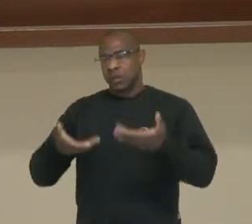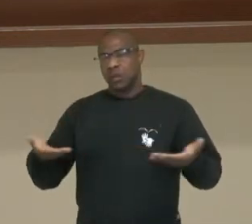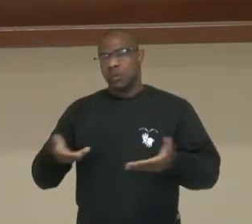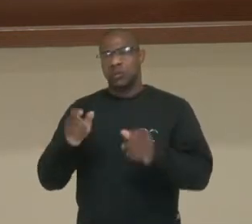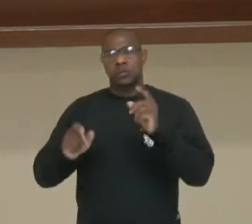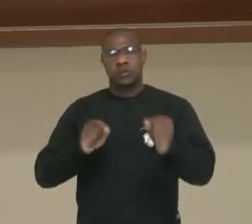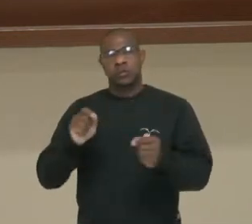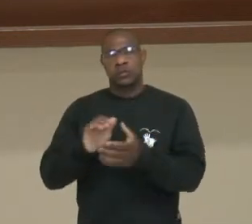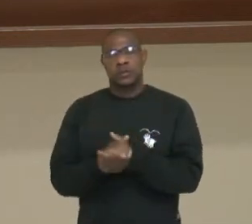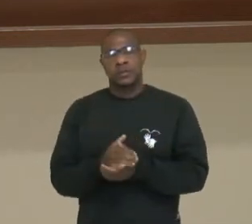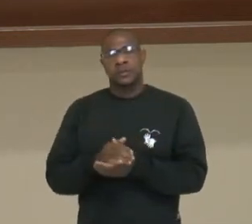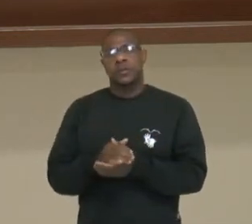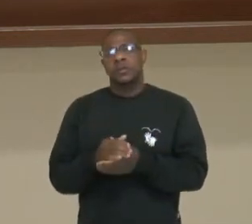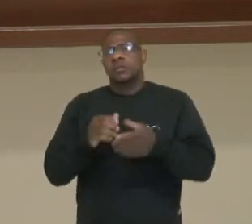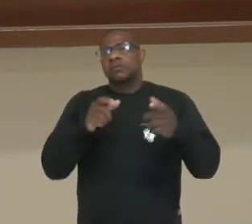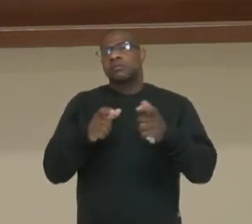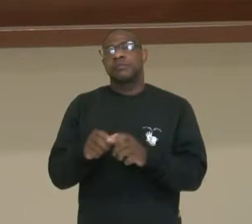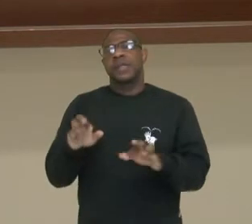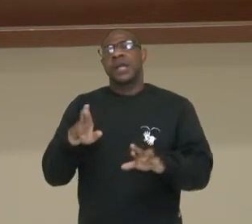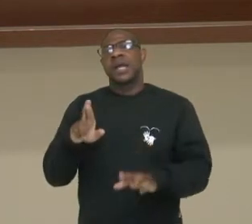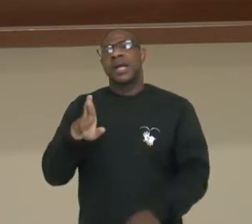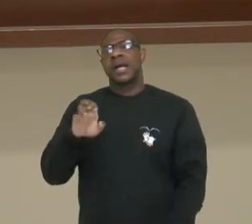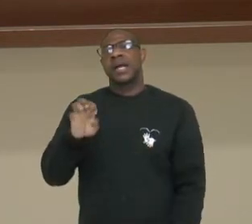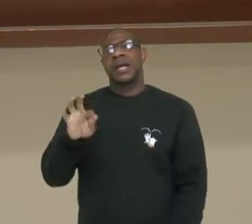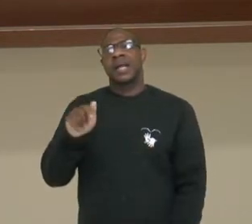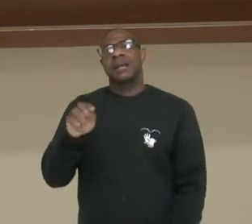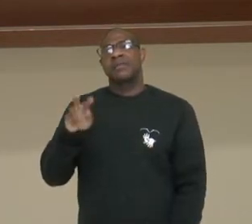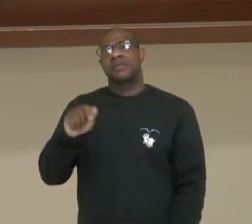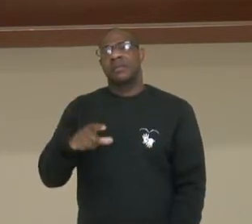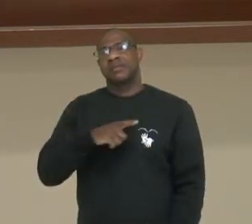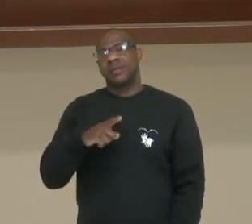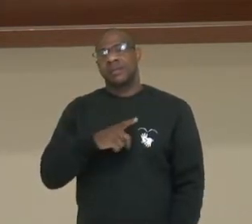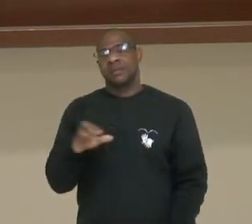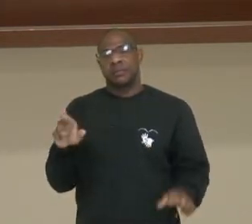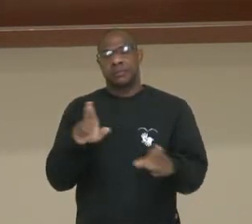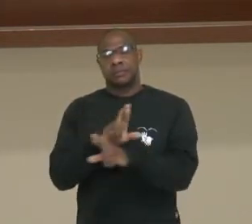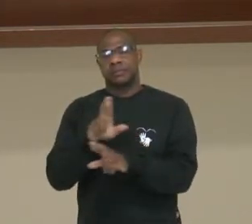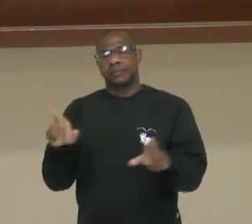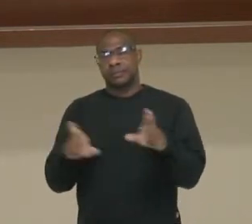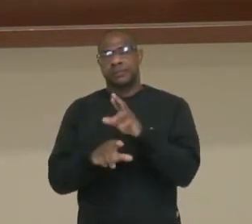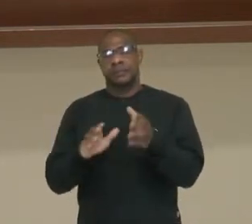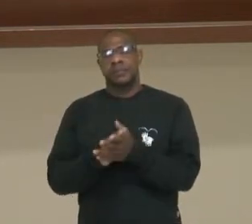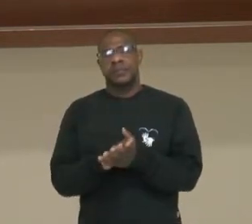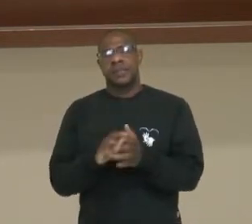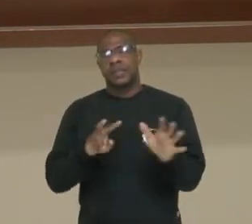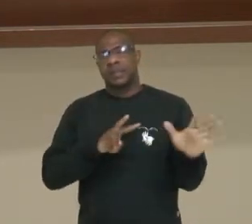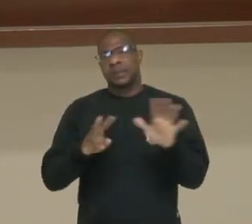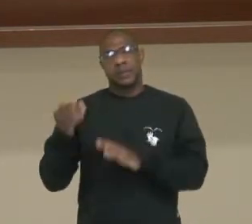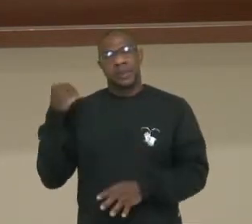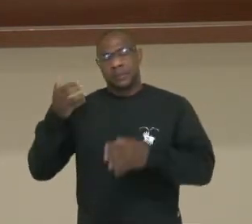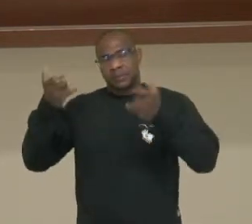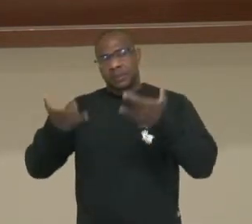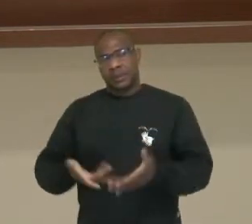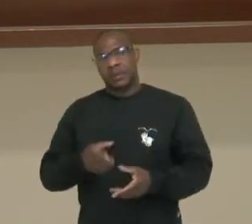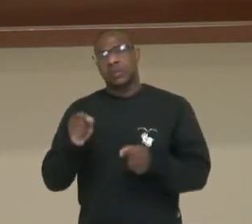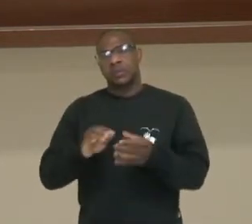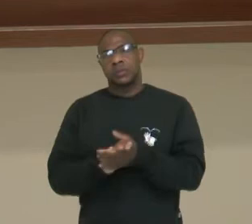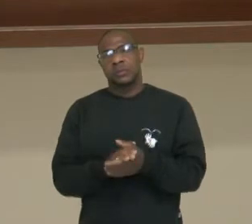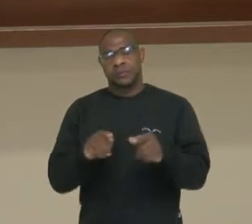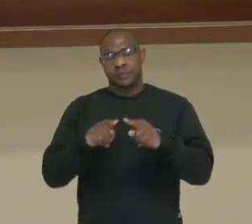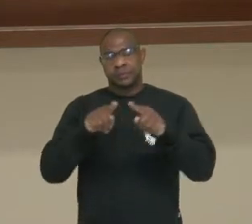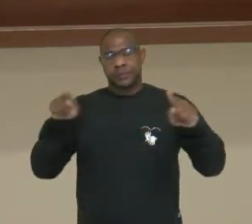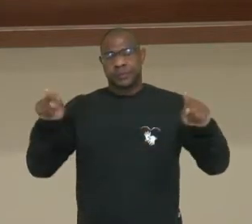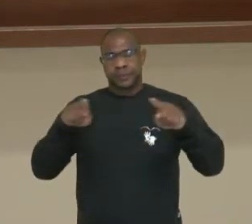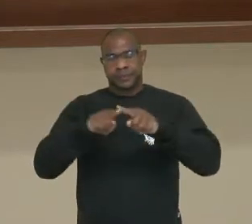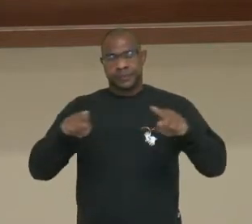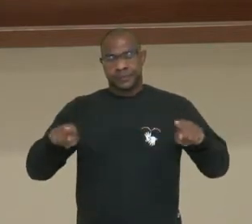posições relativas que uma reta podem ter em relação à outra. No vídeo passado a gente viu as condições de paralelismo